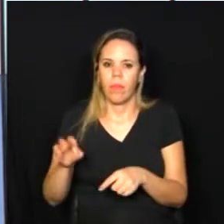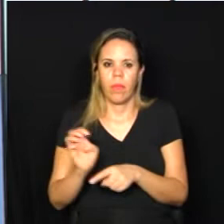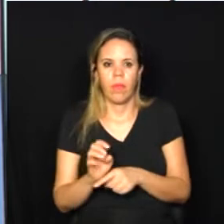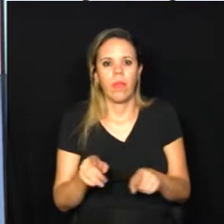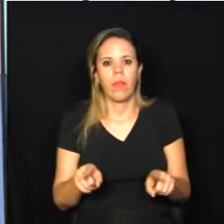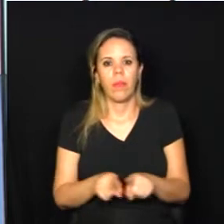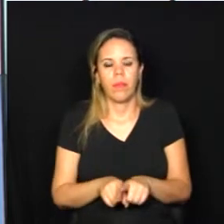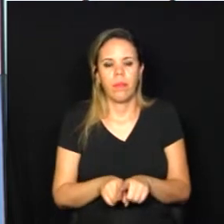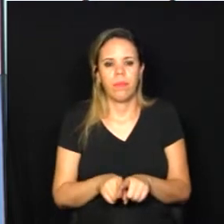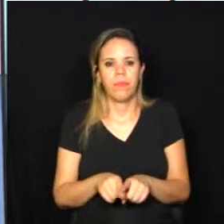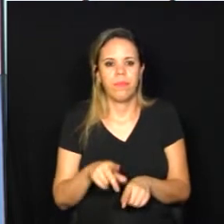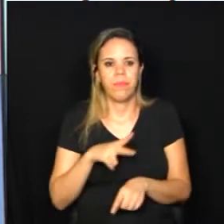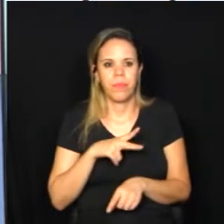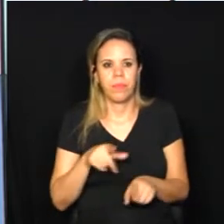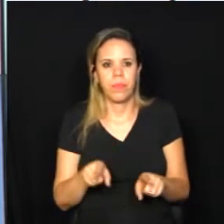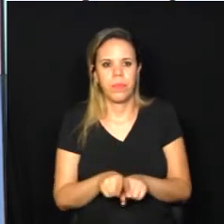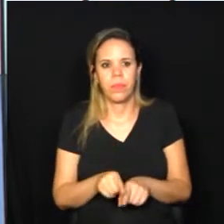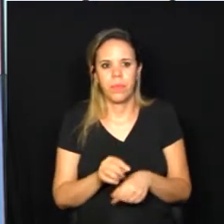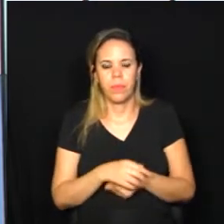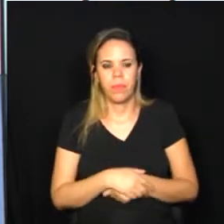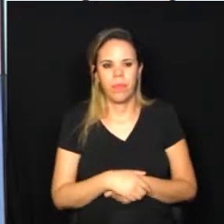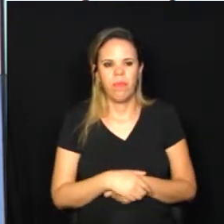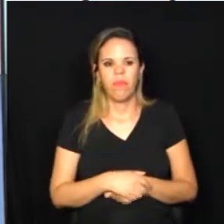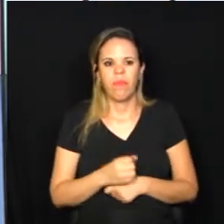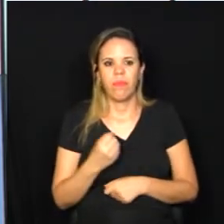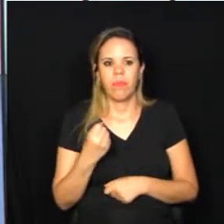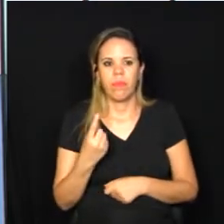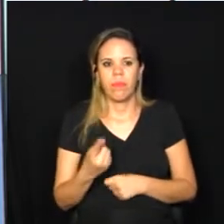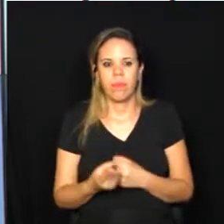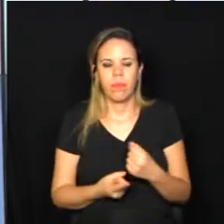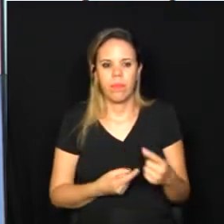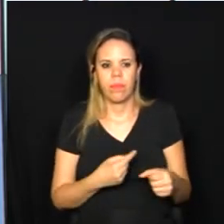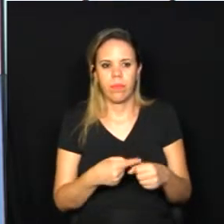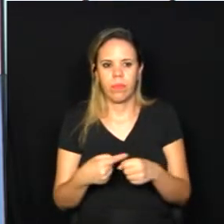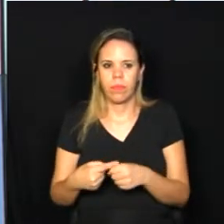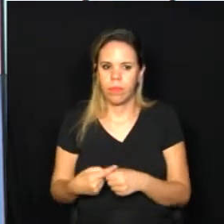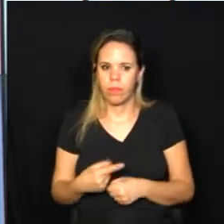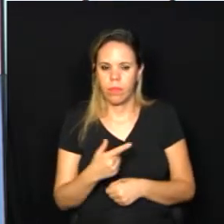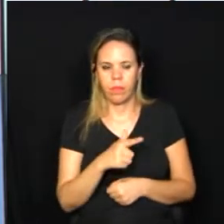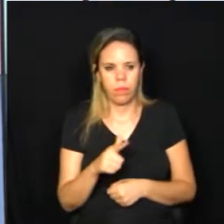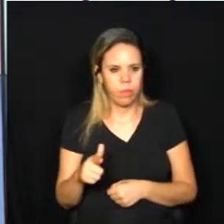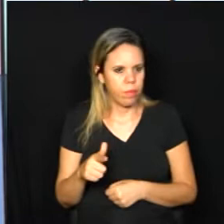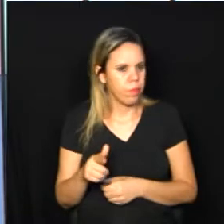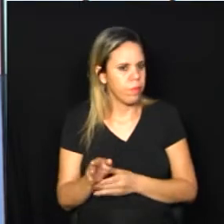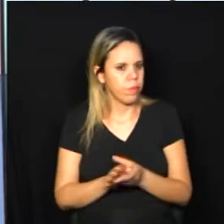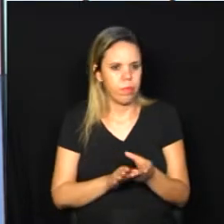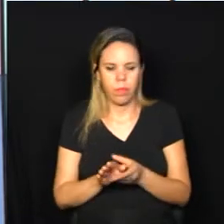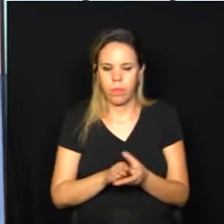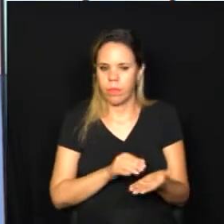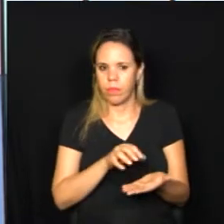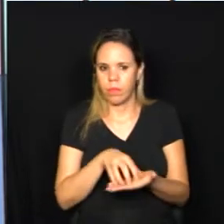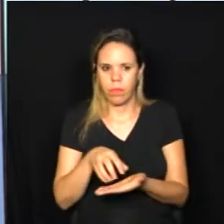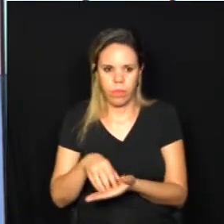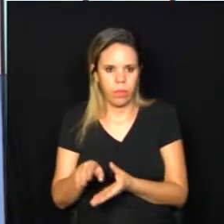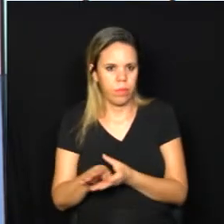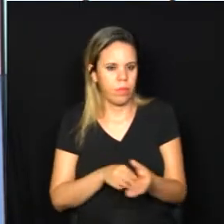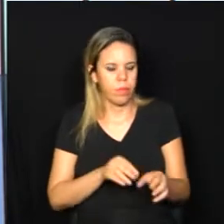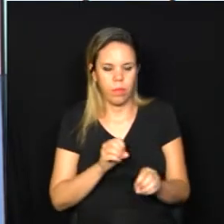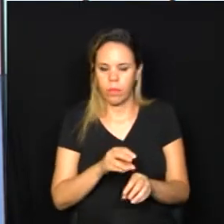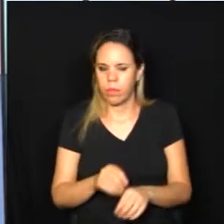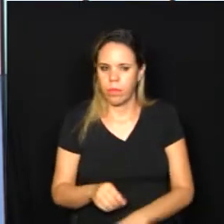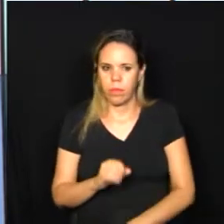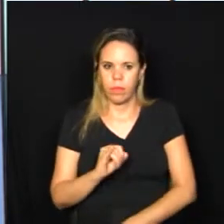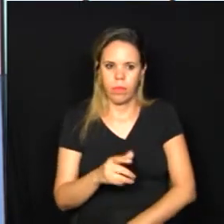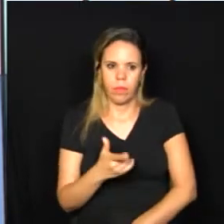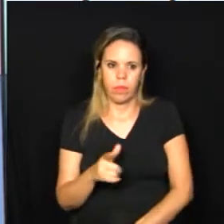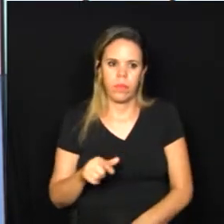para a rede privada também. Caso municípios que não tenham conselhos municipais de educação,